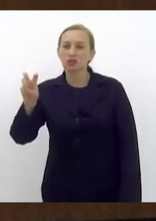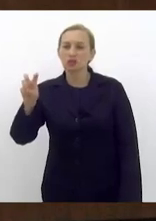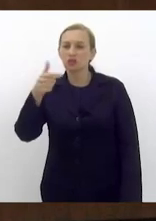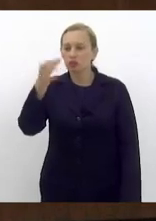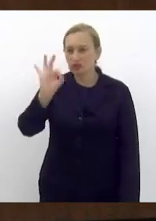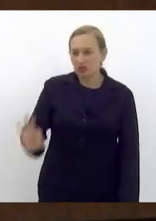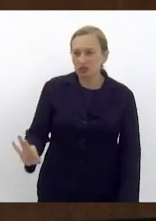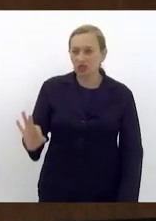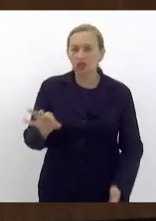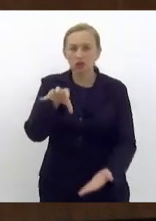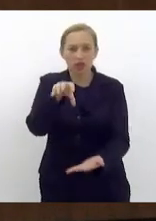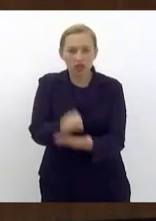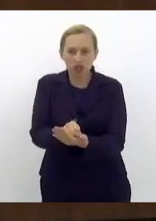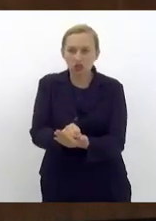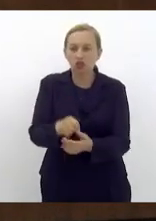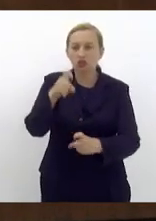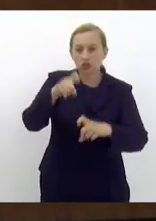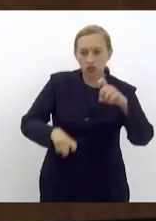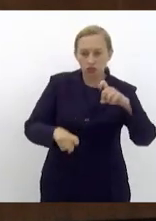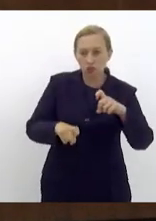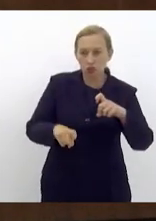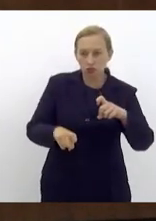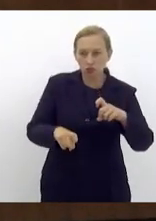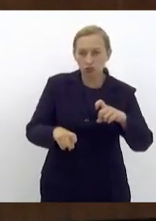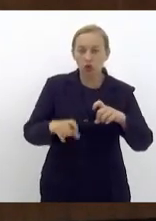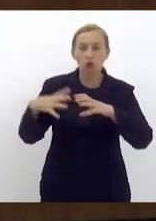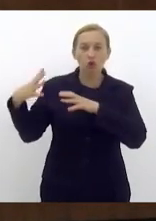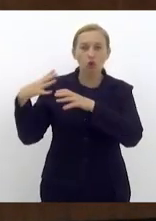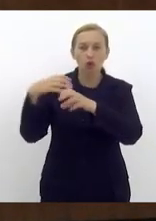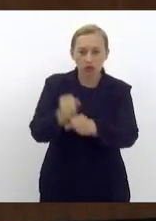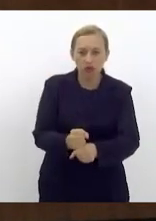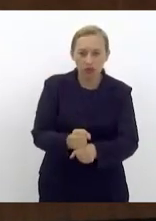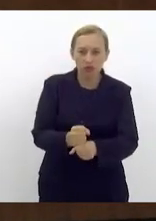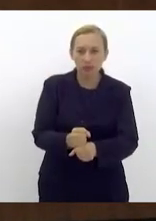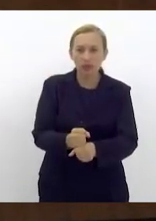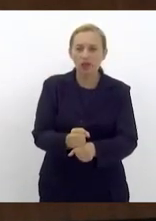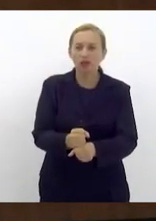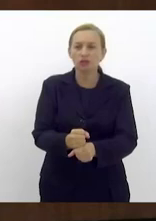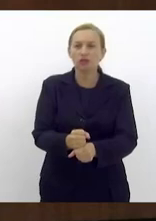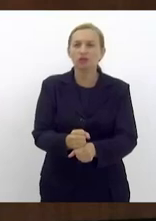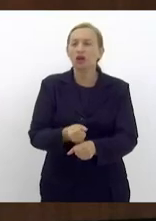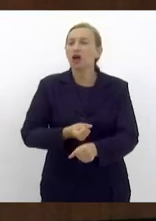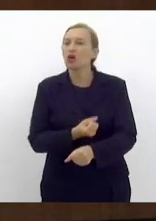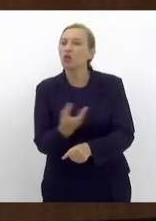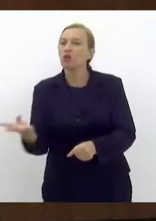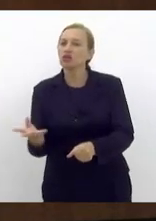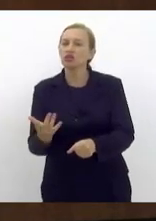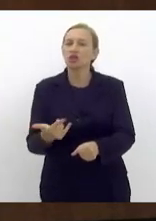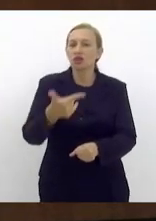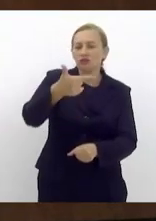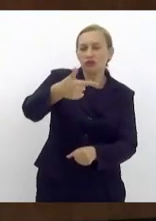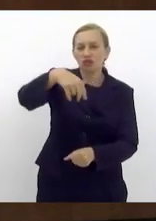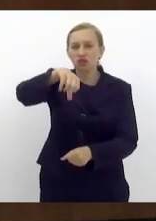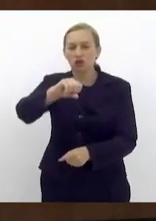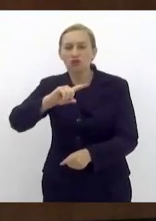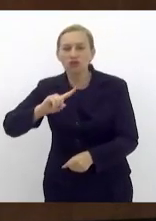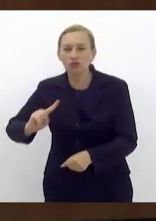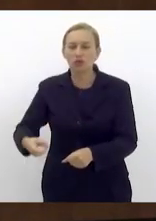de estupro vulnerável, totalizando, né, um quantitativo de